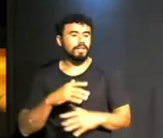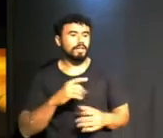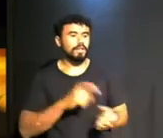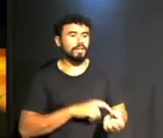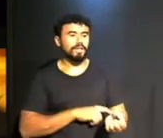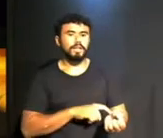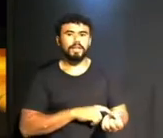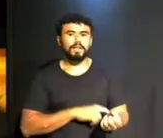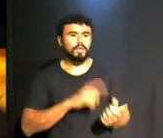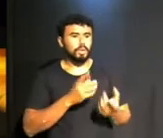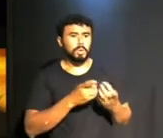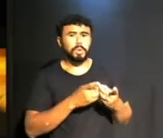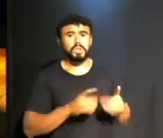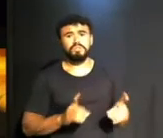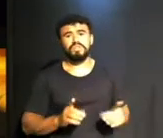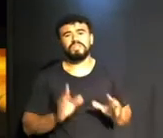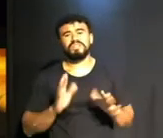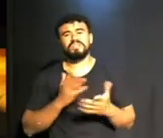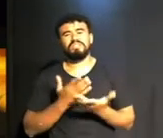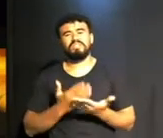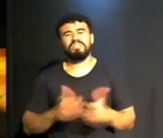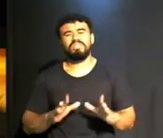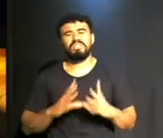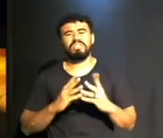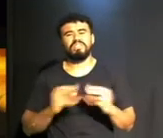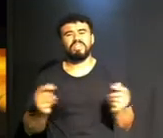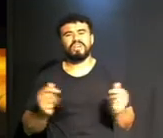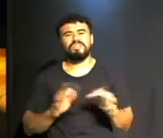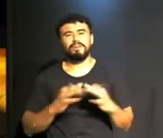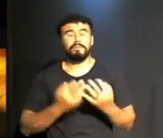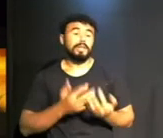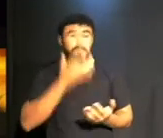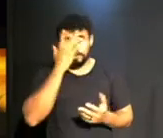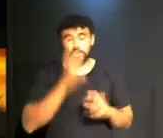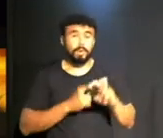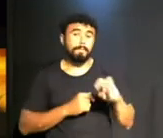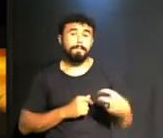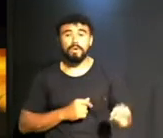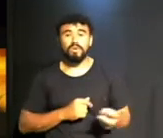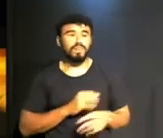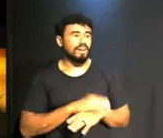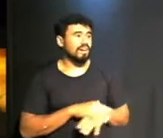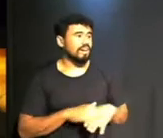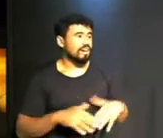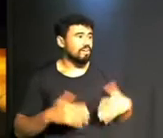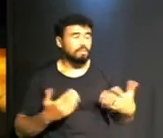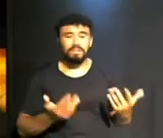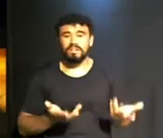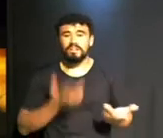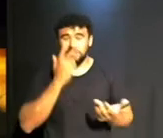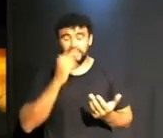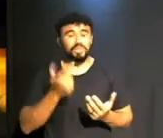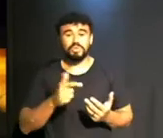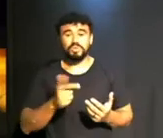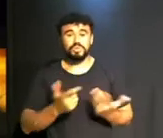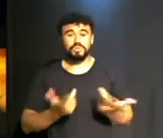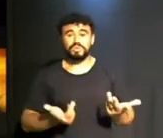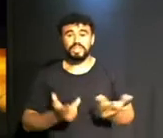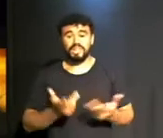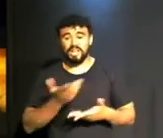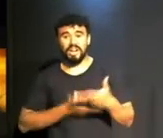podem acabar o divórcio Acaba Uma Família a morte de um ente querido acaba tudo é impressionante você já não tem mais